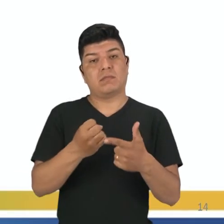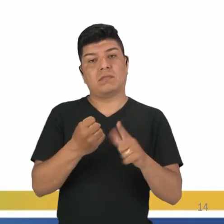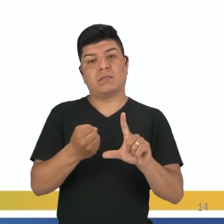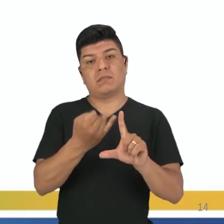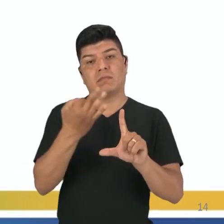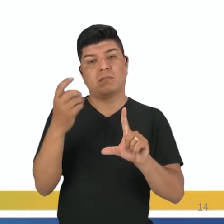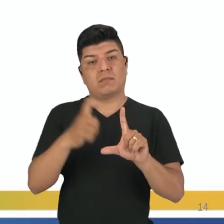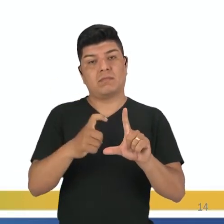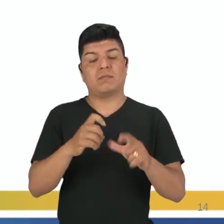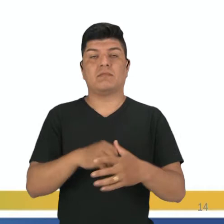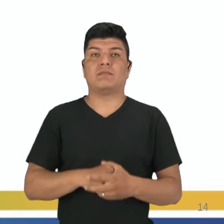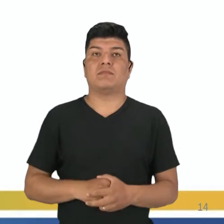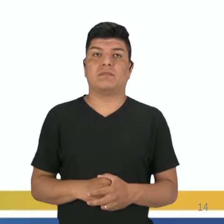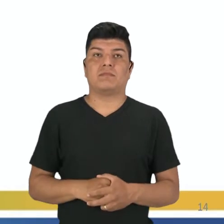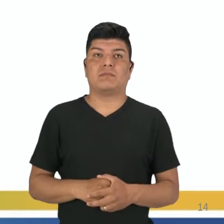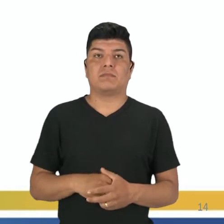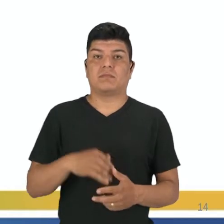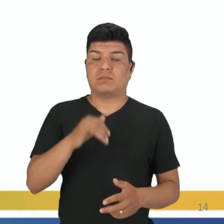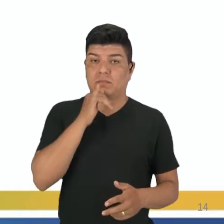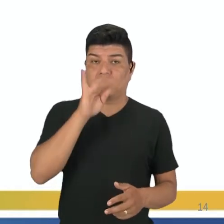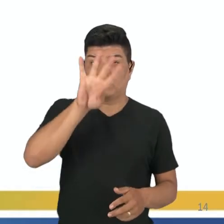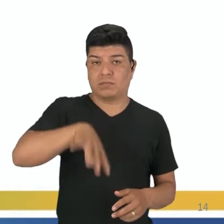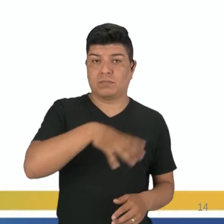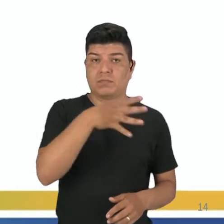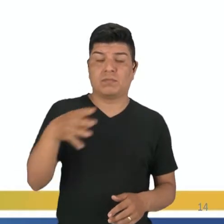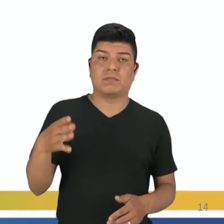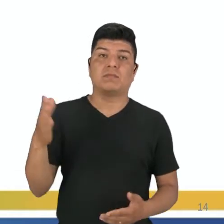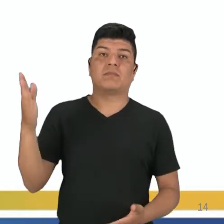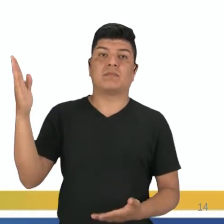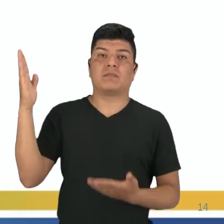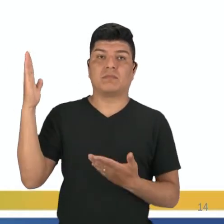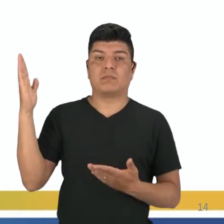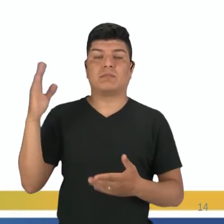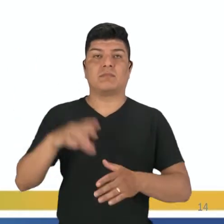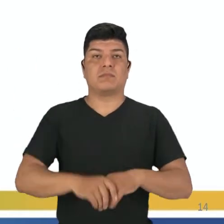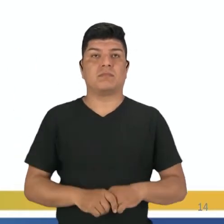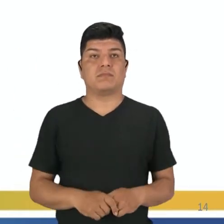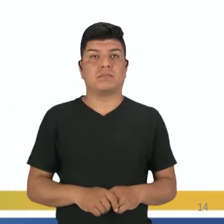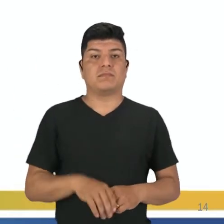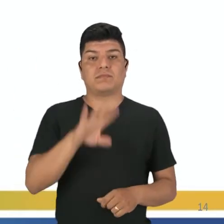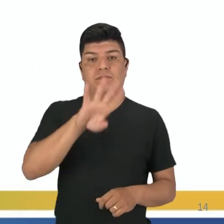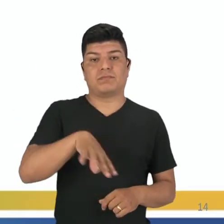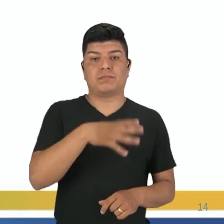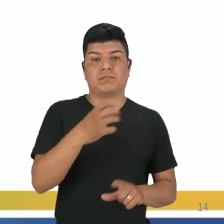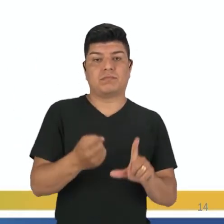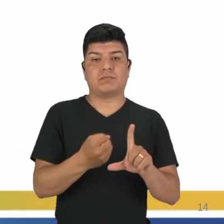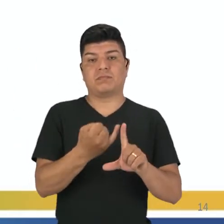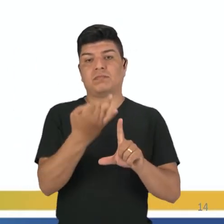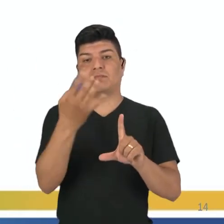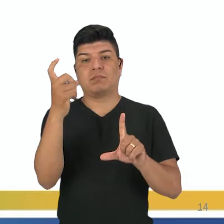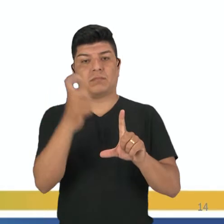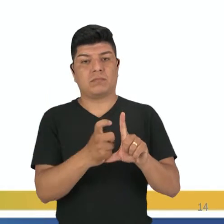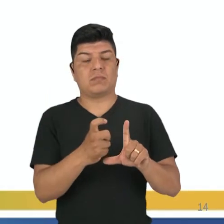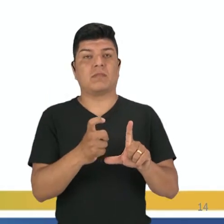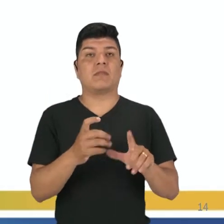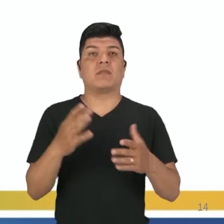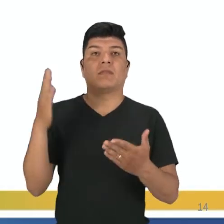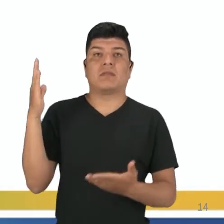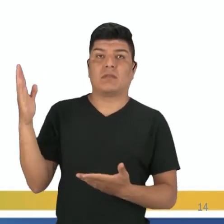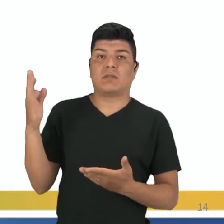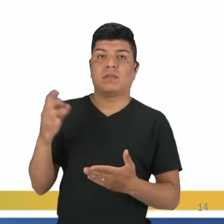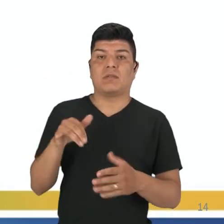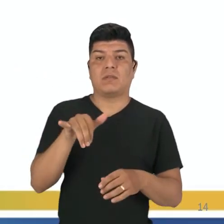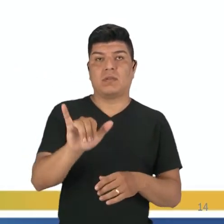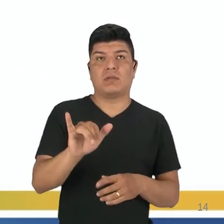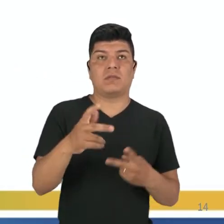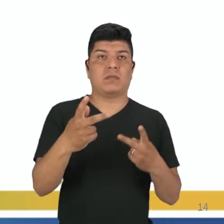né? Veja o gráfico, por favor, né, na tela. O gráfico da função logarítmica. O gráfico y